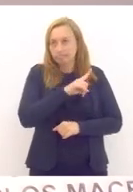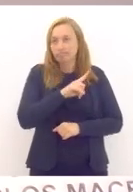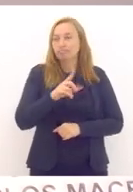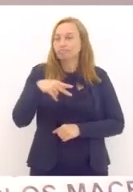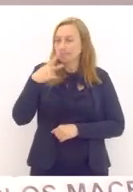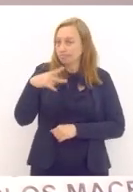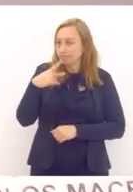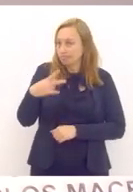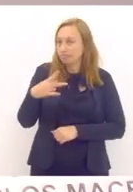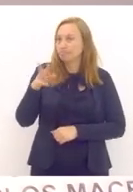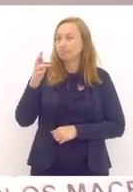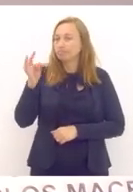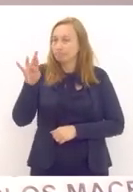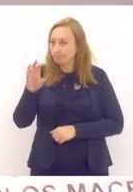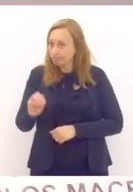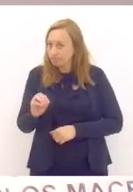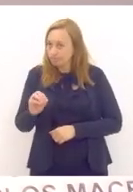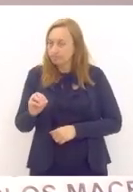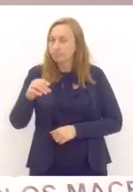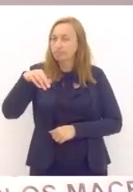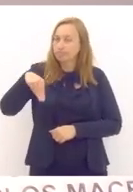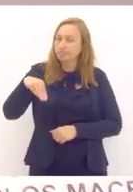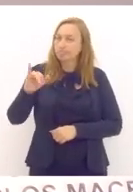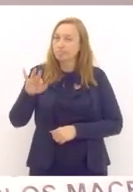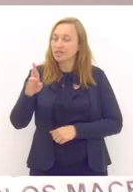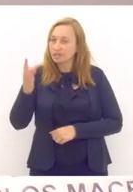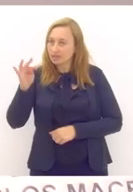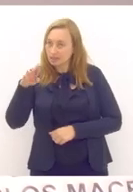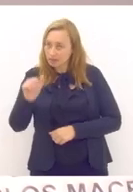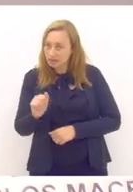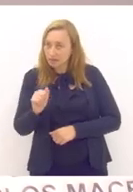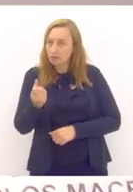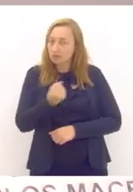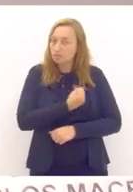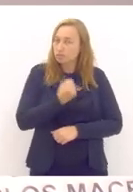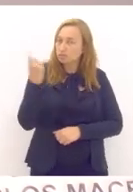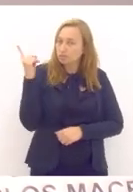aqui Renato Miranda, os números são